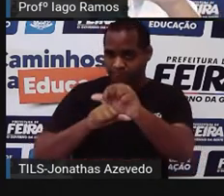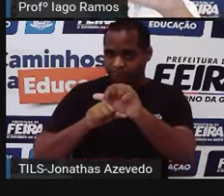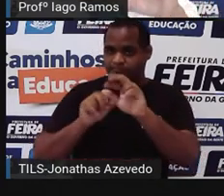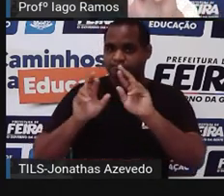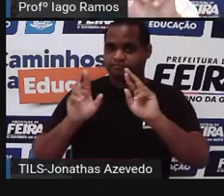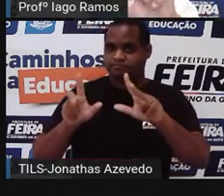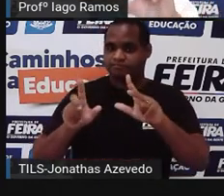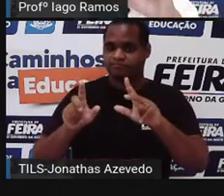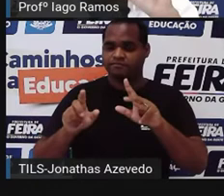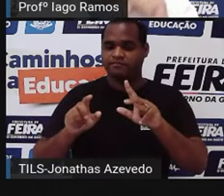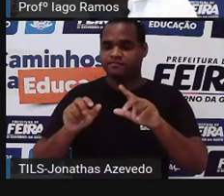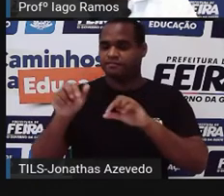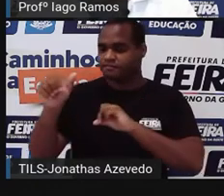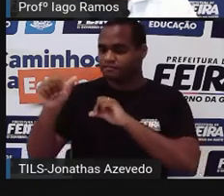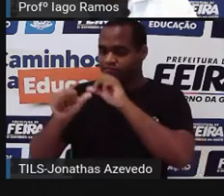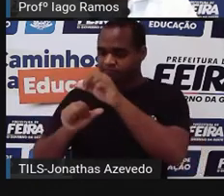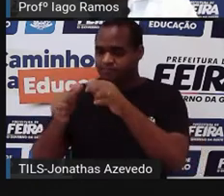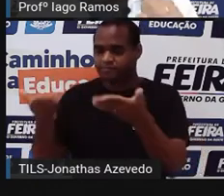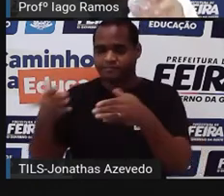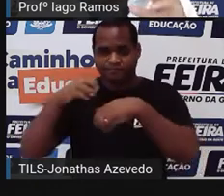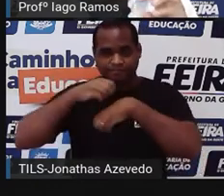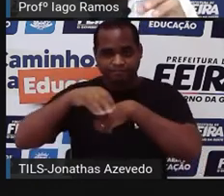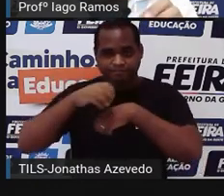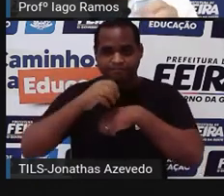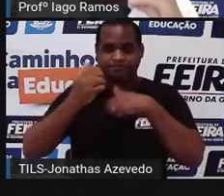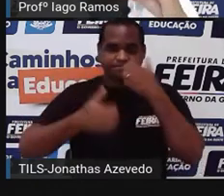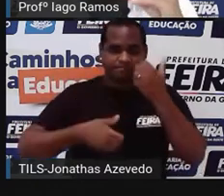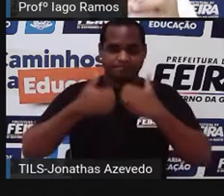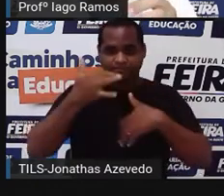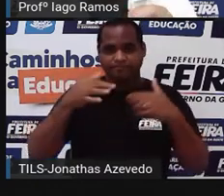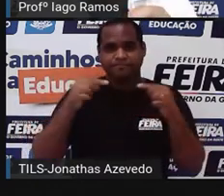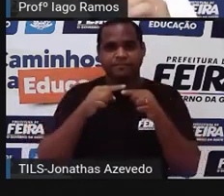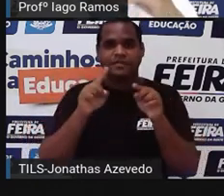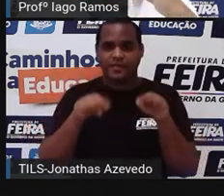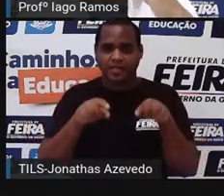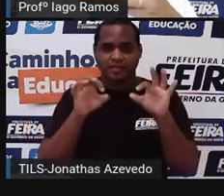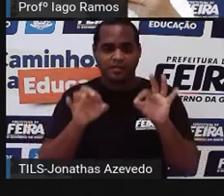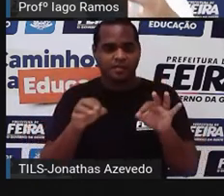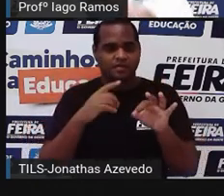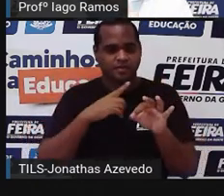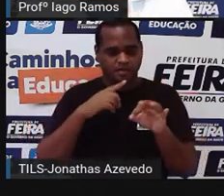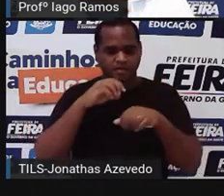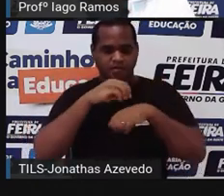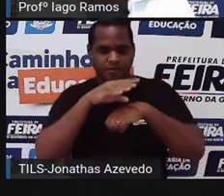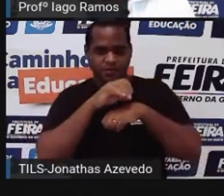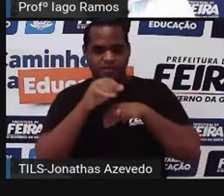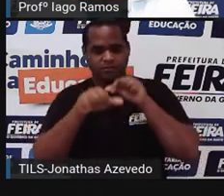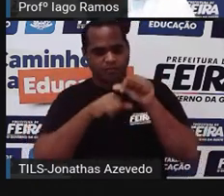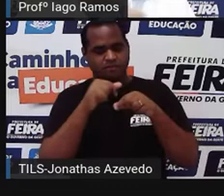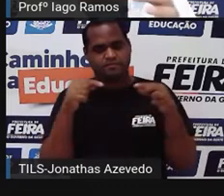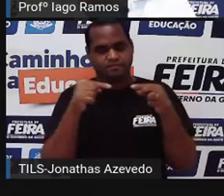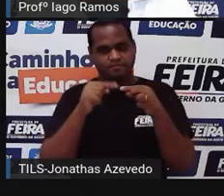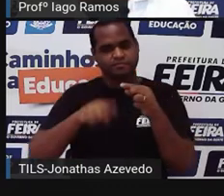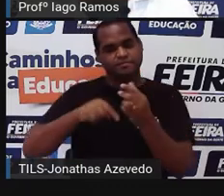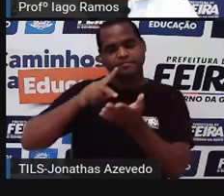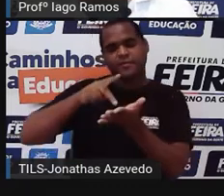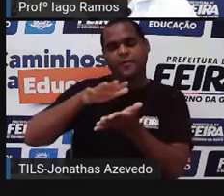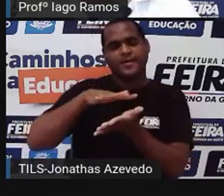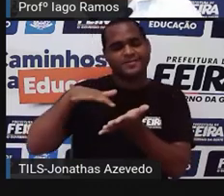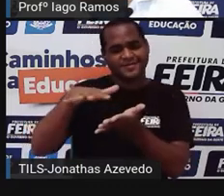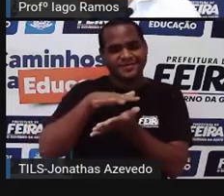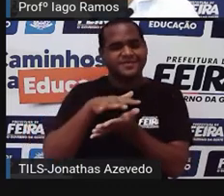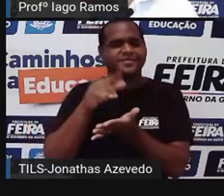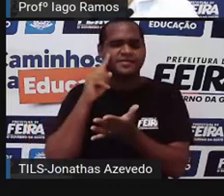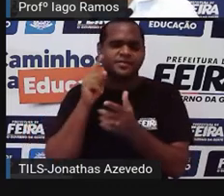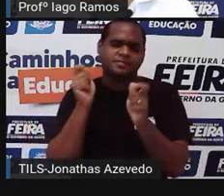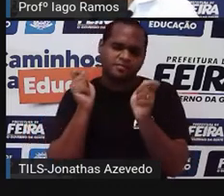que a gente tá trazendo um pressa aula que as transformações que mantém as medidas da figura não podem